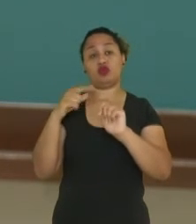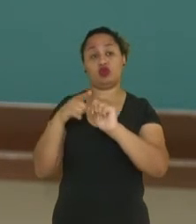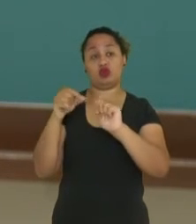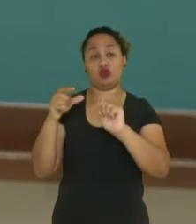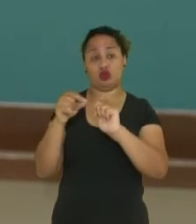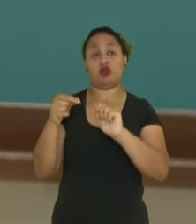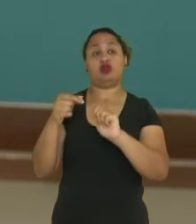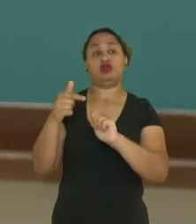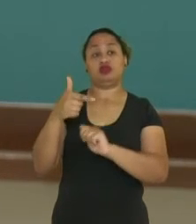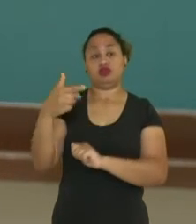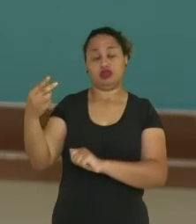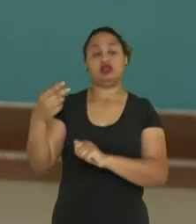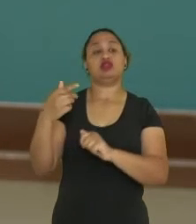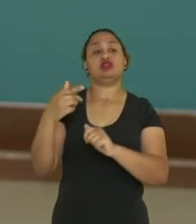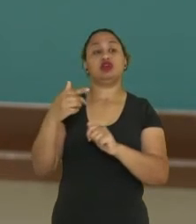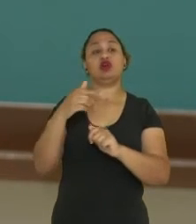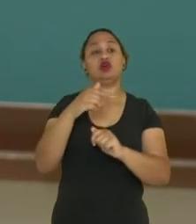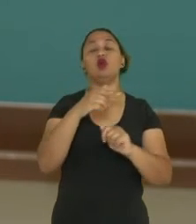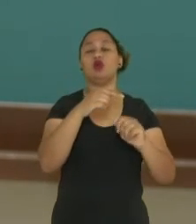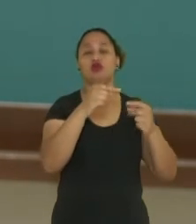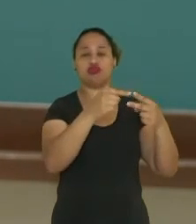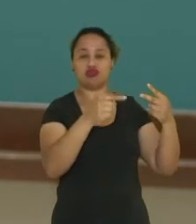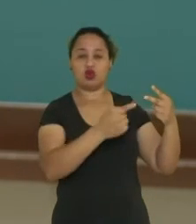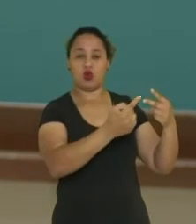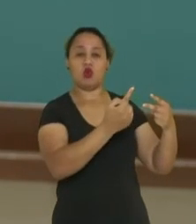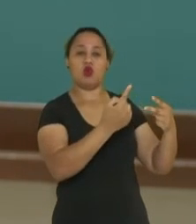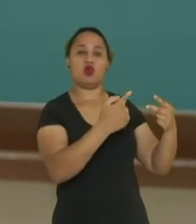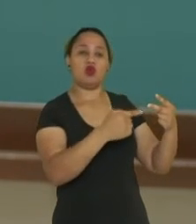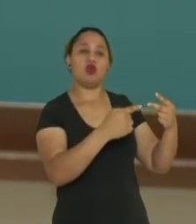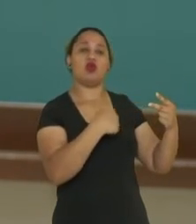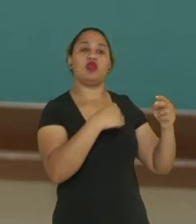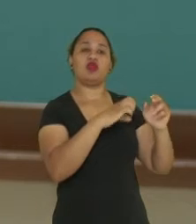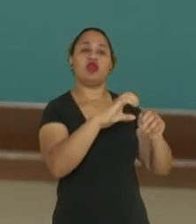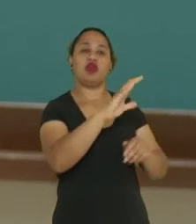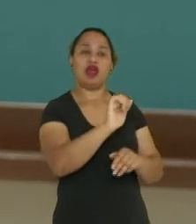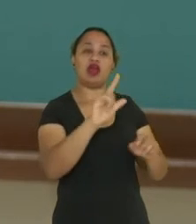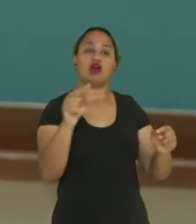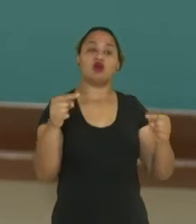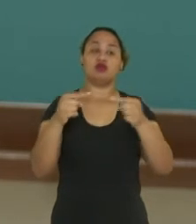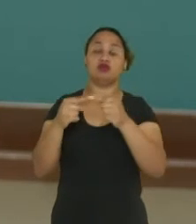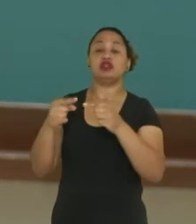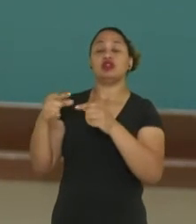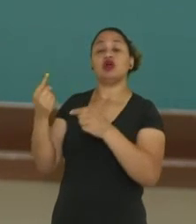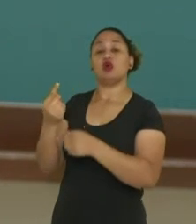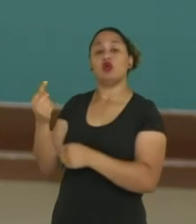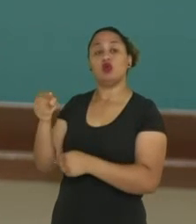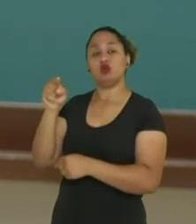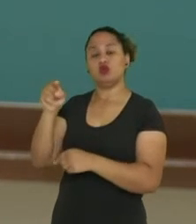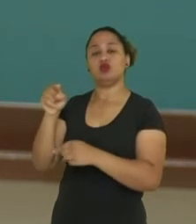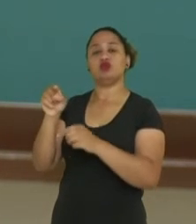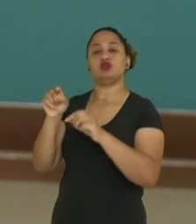os incisos 1 e 2 do ECA, eles se relacionam mais com o inciso 1, quando fala das